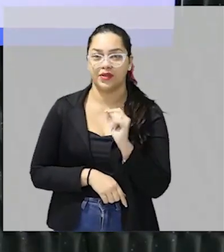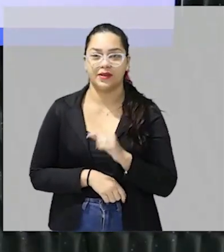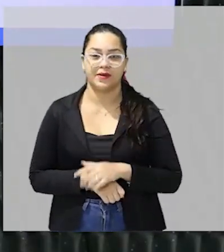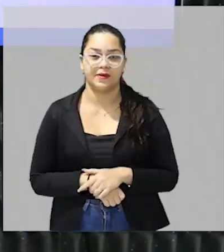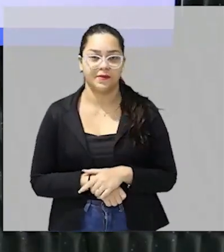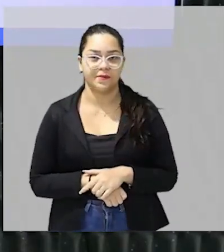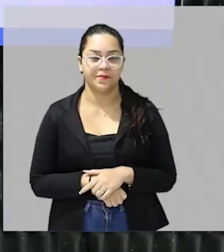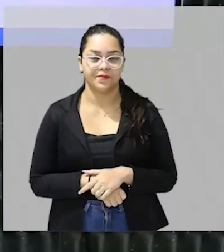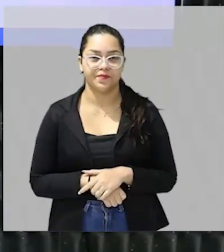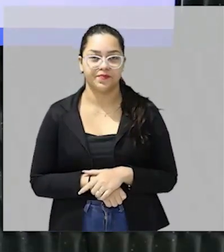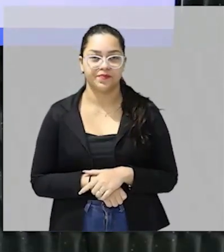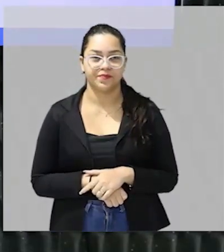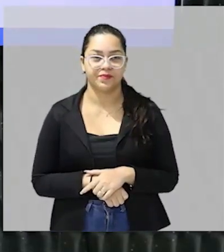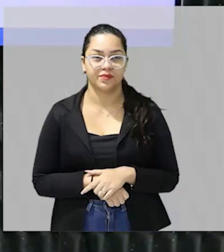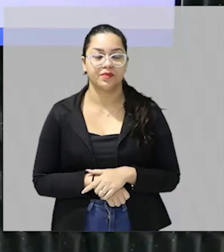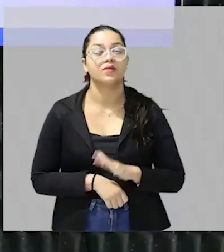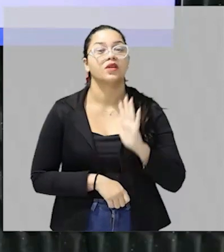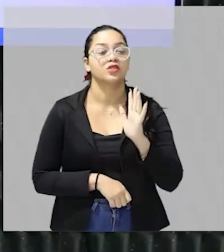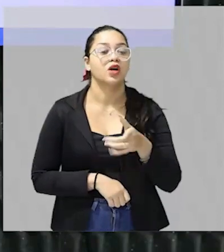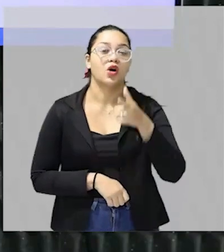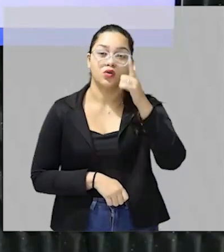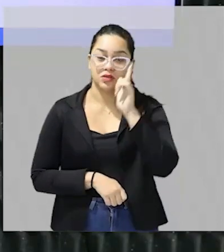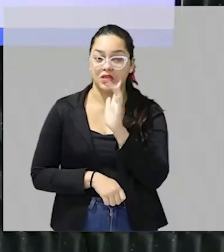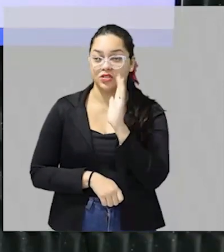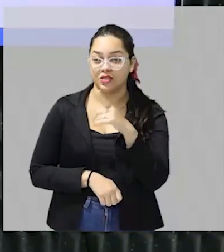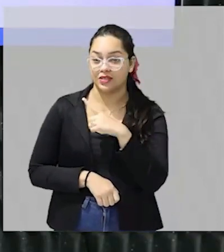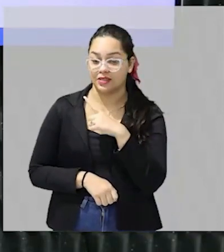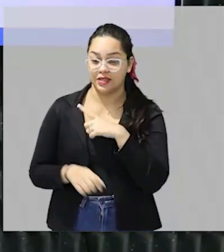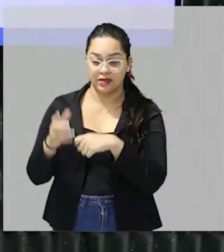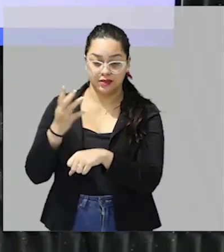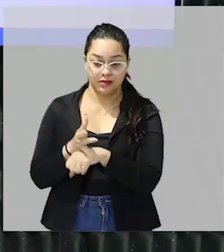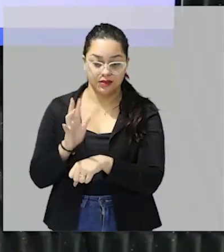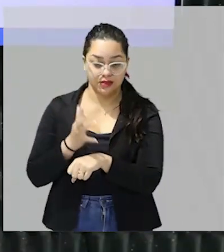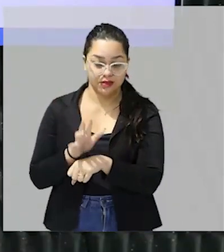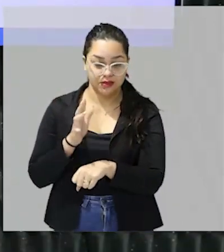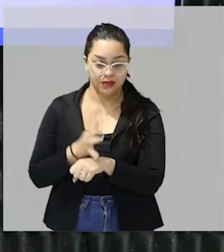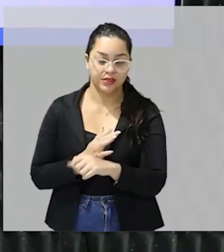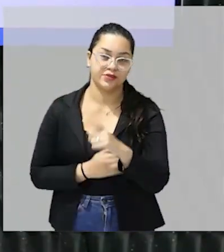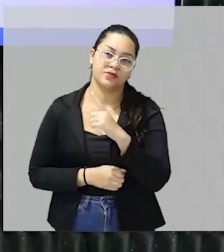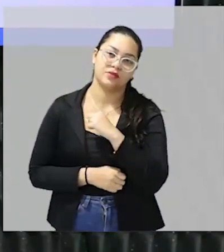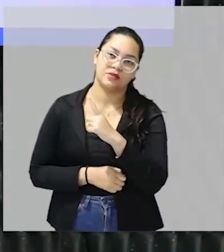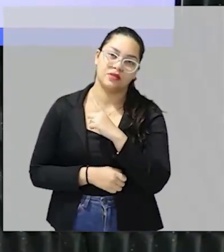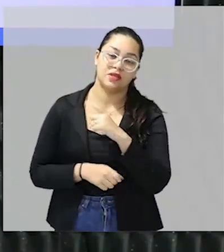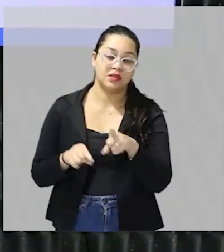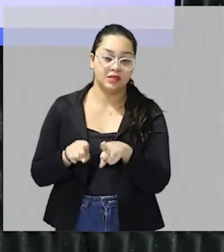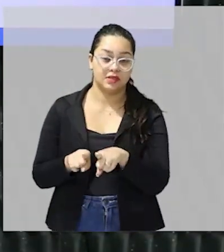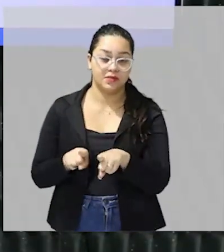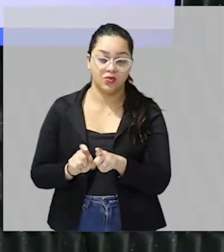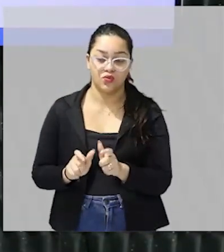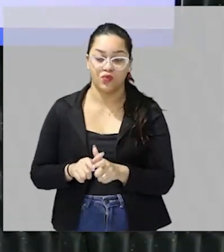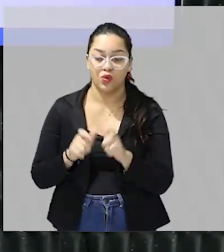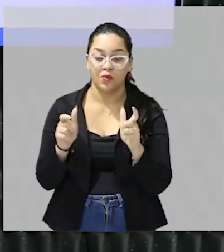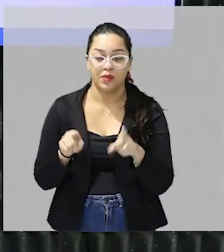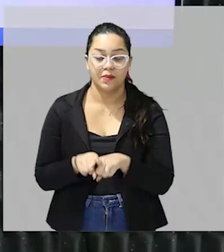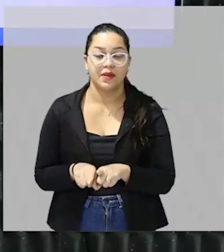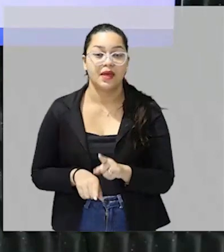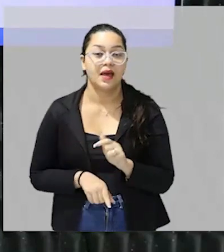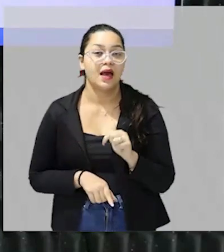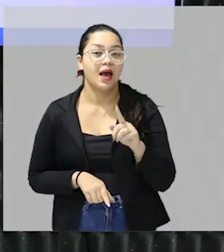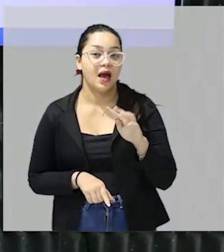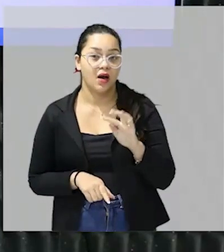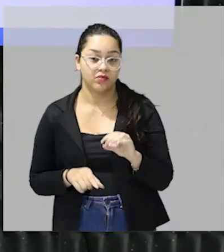físico, eles já conseguem fazer treino com uma certa intensidade e com um volume também alto, que